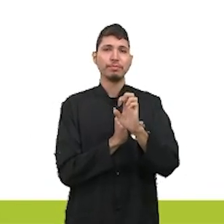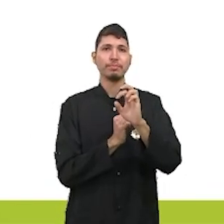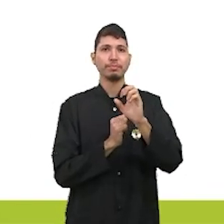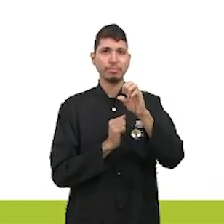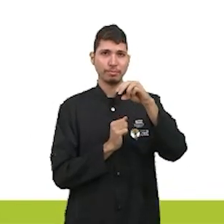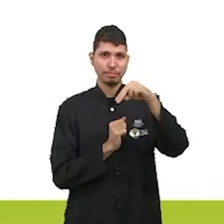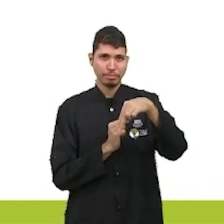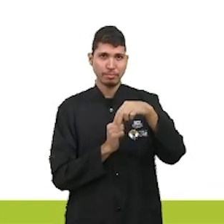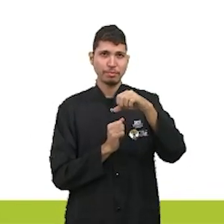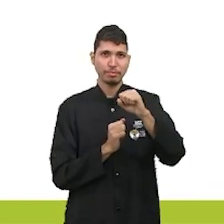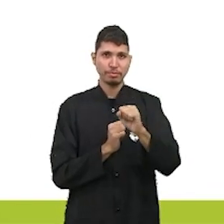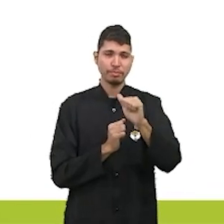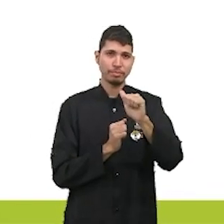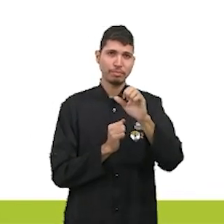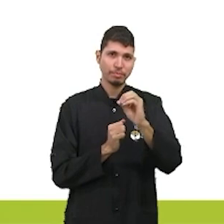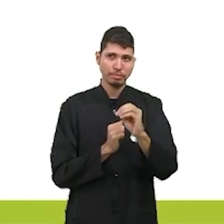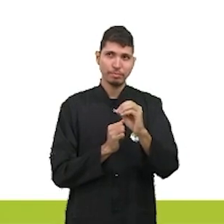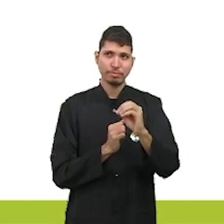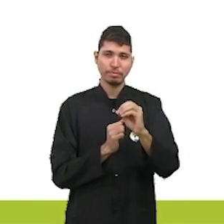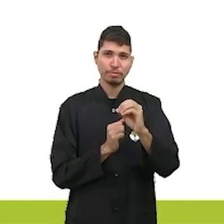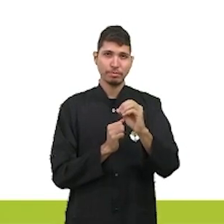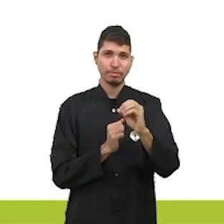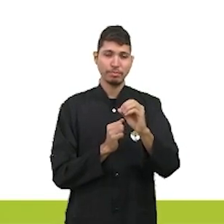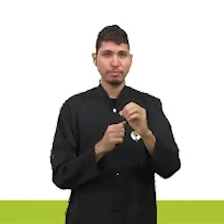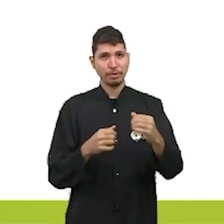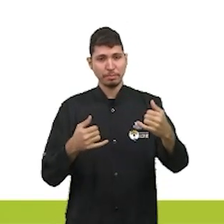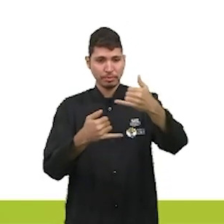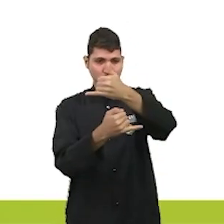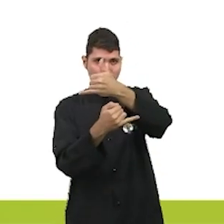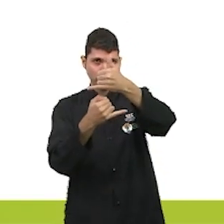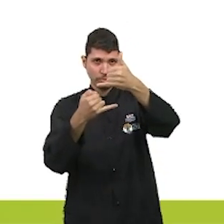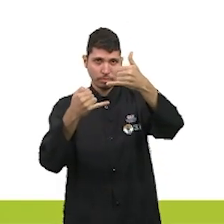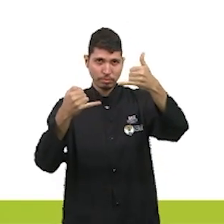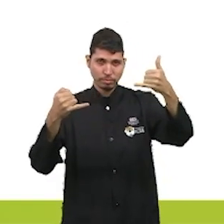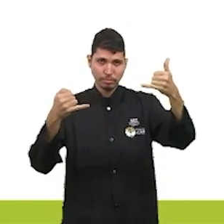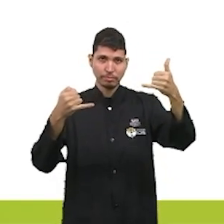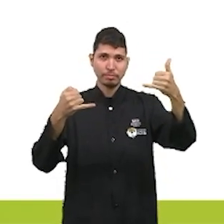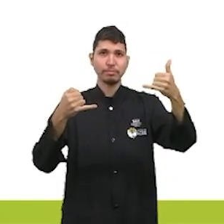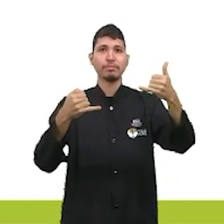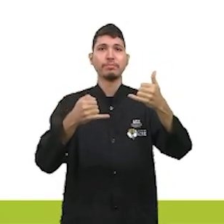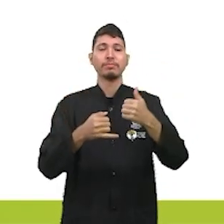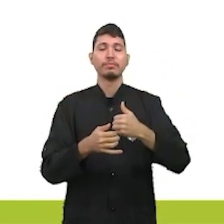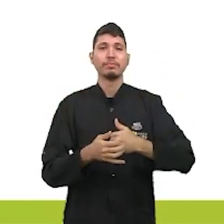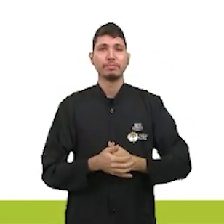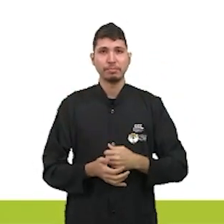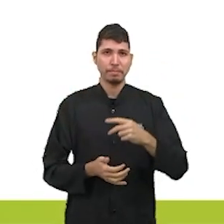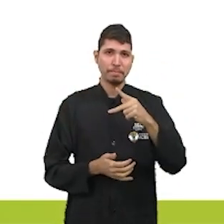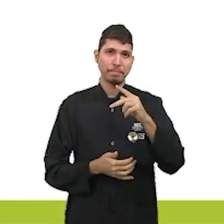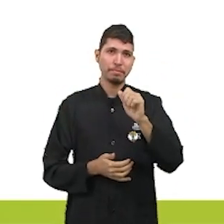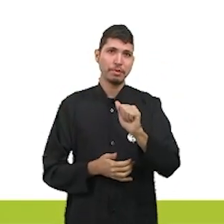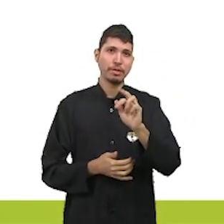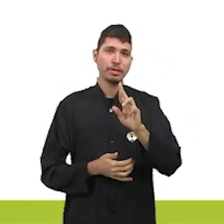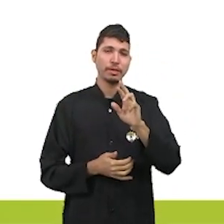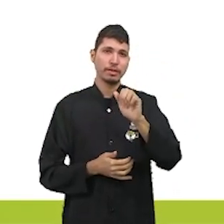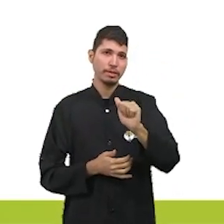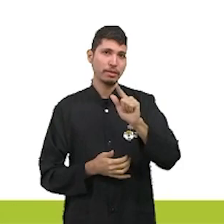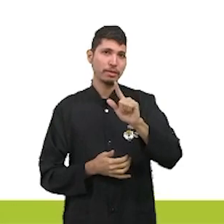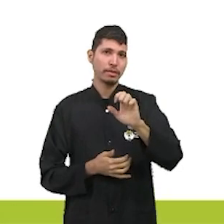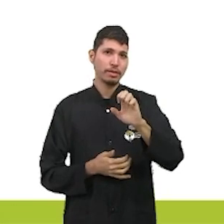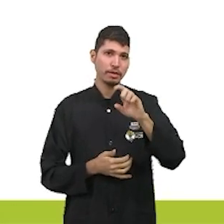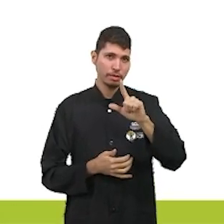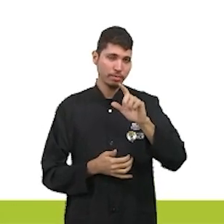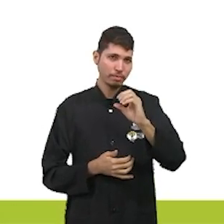com o resistor, com o elemento do circuito. Tudo bem? Às vezes, né, nos laboratórios